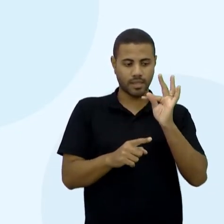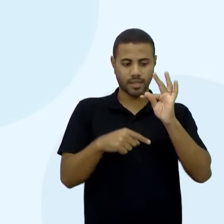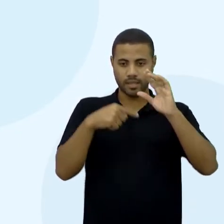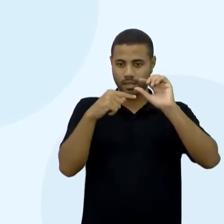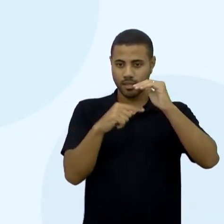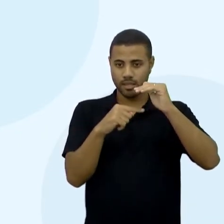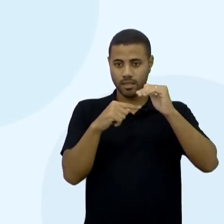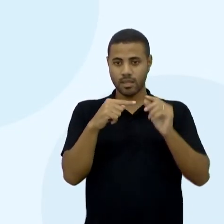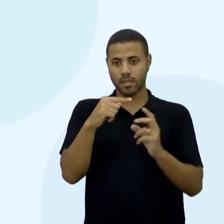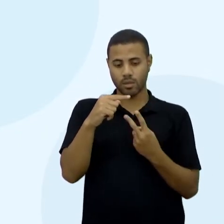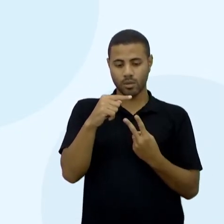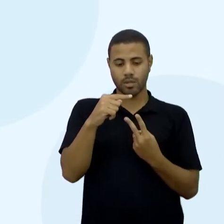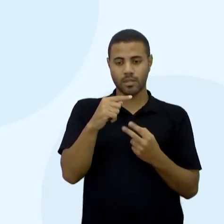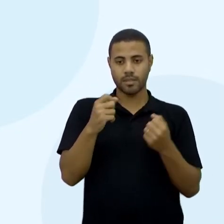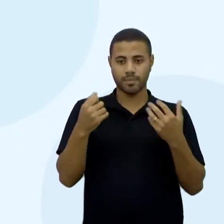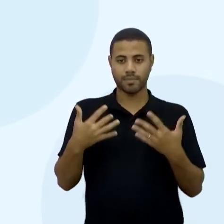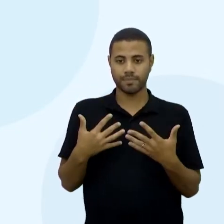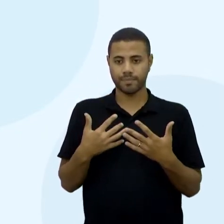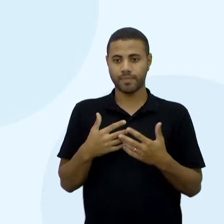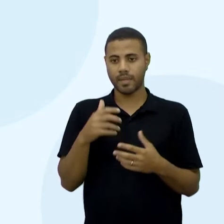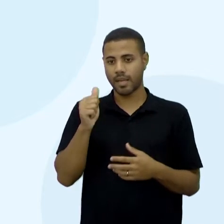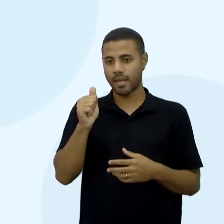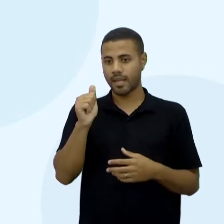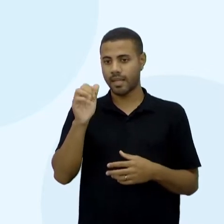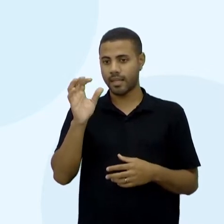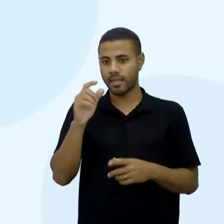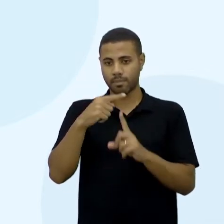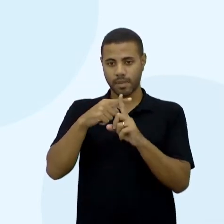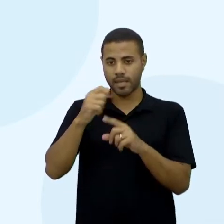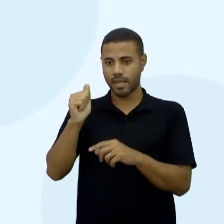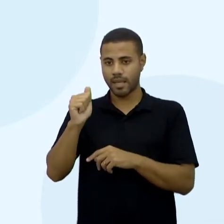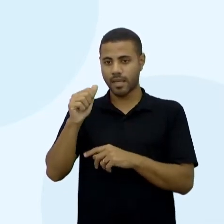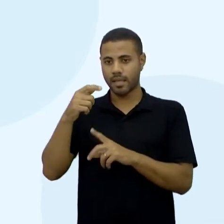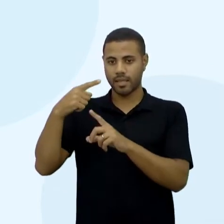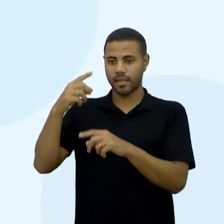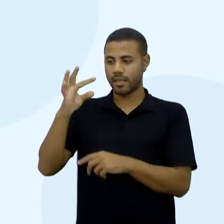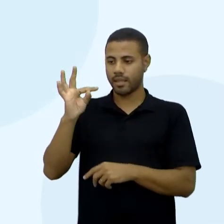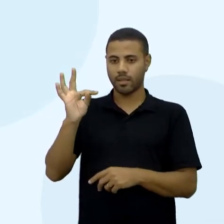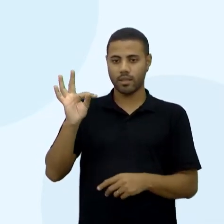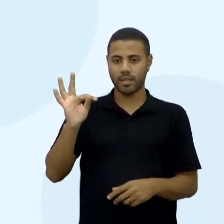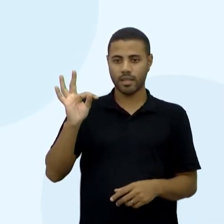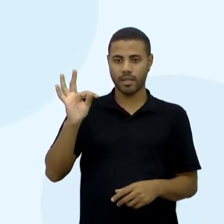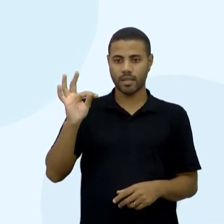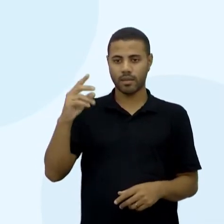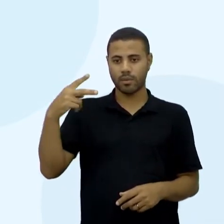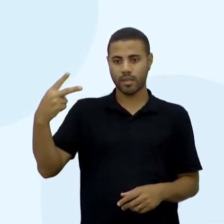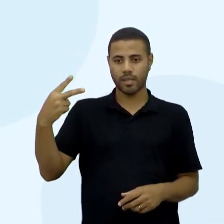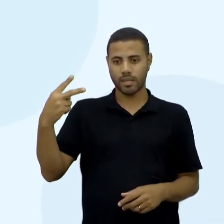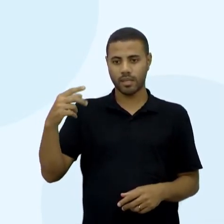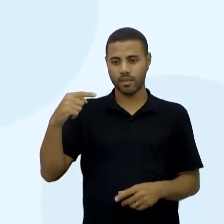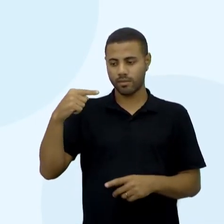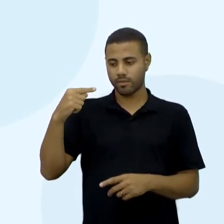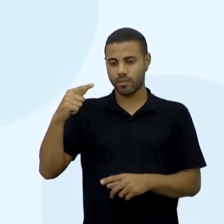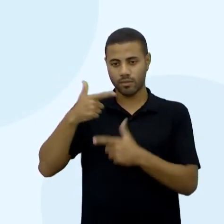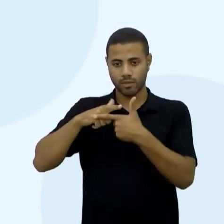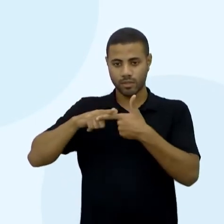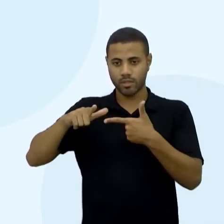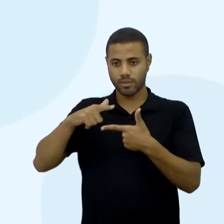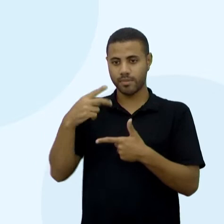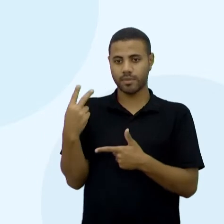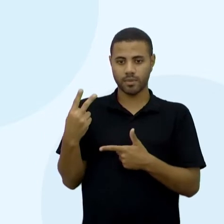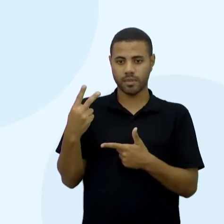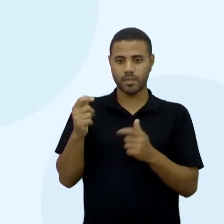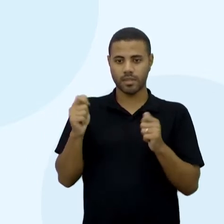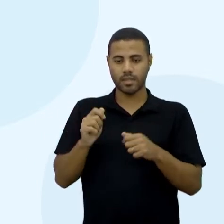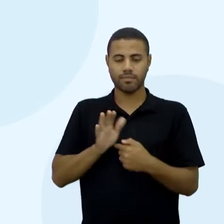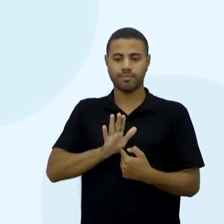Estou multiplicando, mais AT quadrado, ó. T vezes T aqui é T quadrado dividido por 2. E aí, melhorando esta fórmula, a